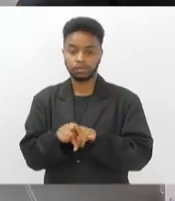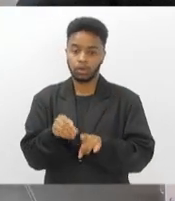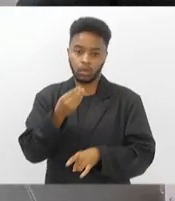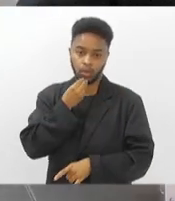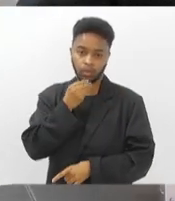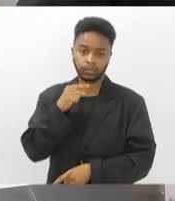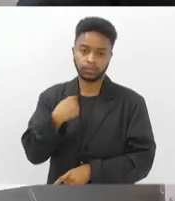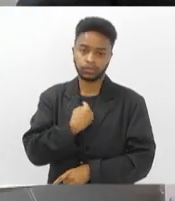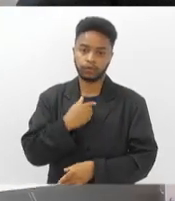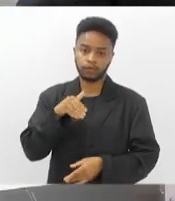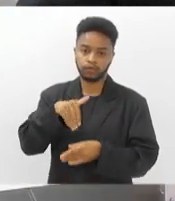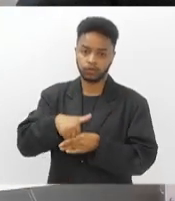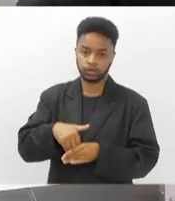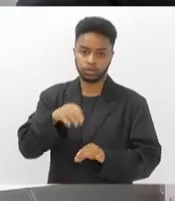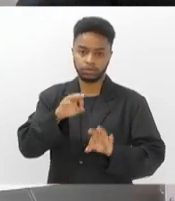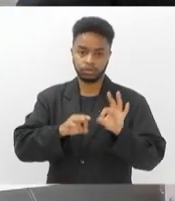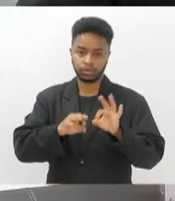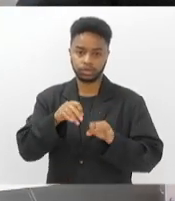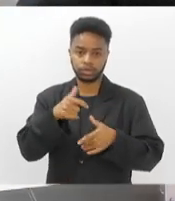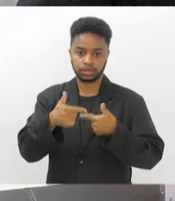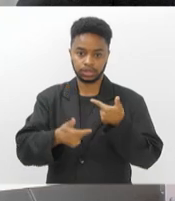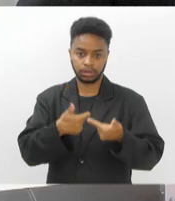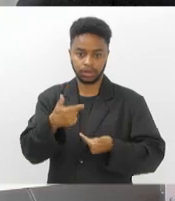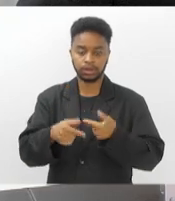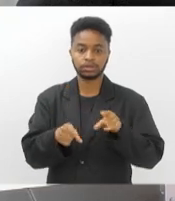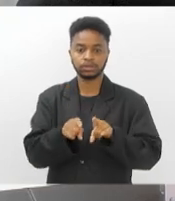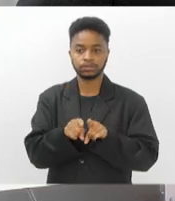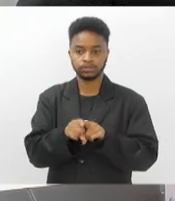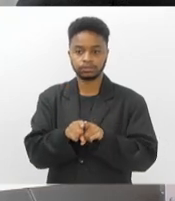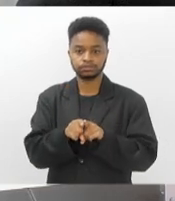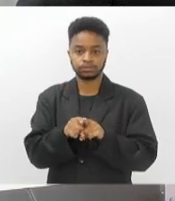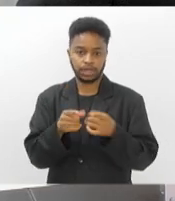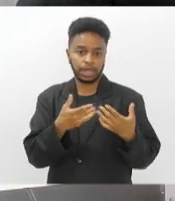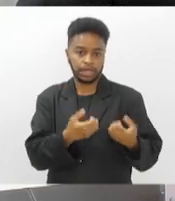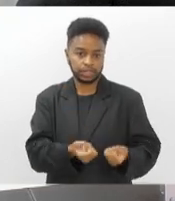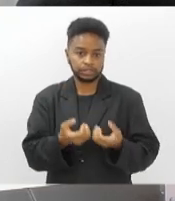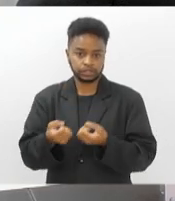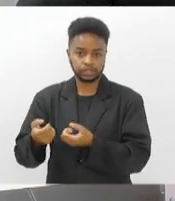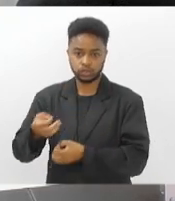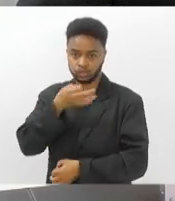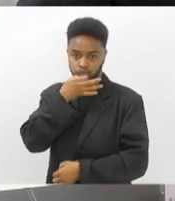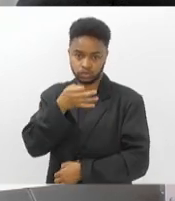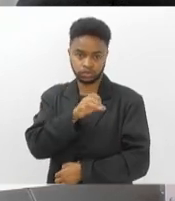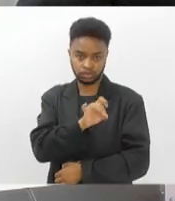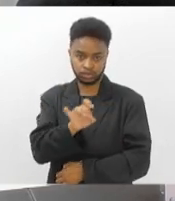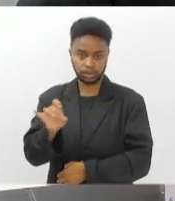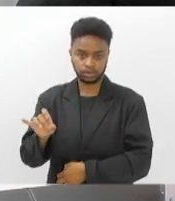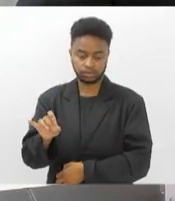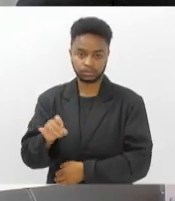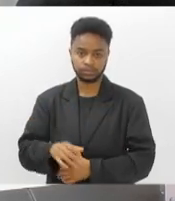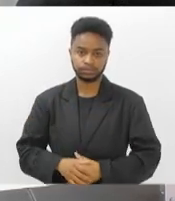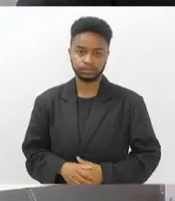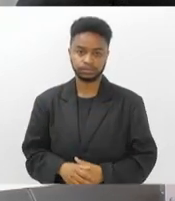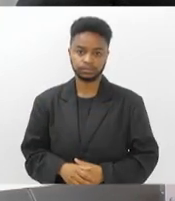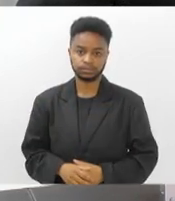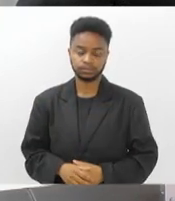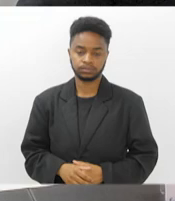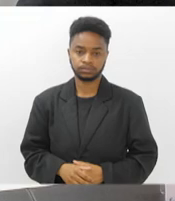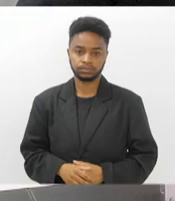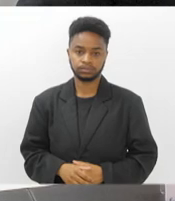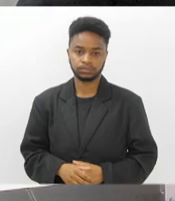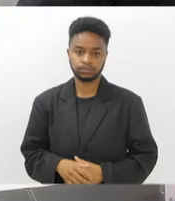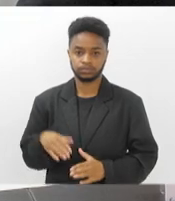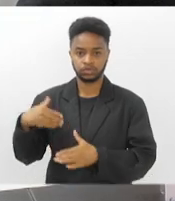votação desse plano de trabalho acolhendo também todas e quaisquer sugestões que que porventura possamos fazer ao longo desse